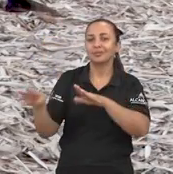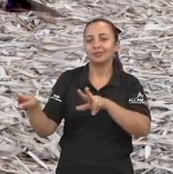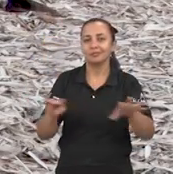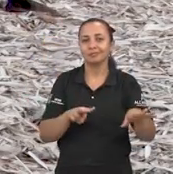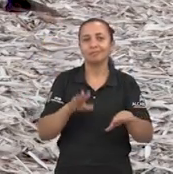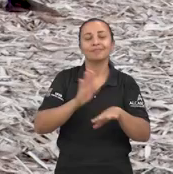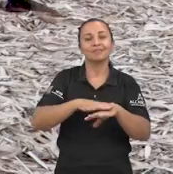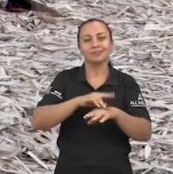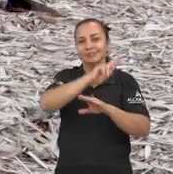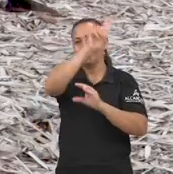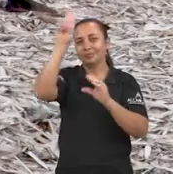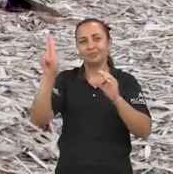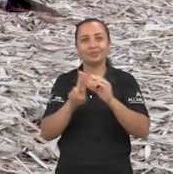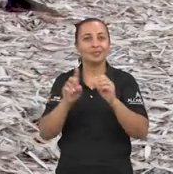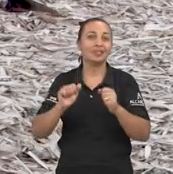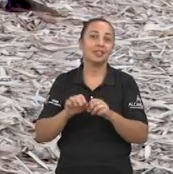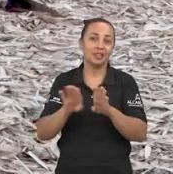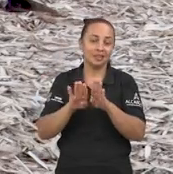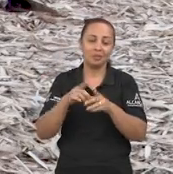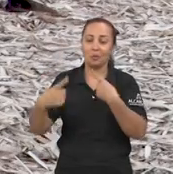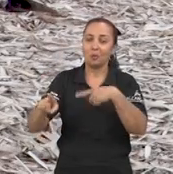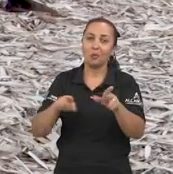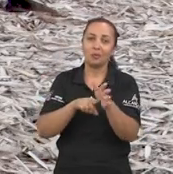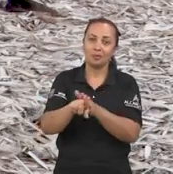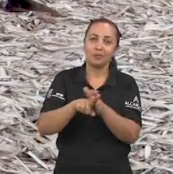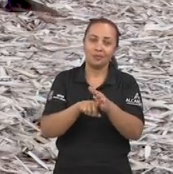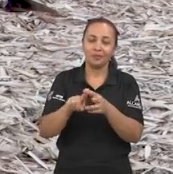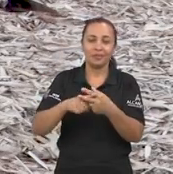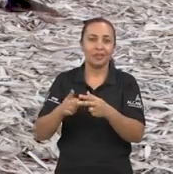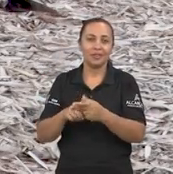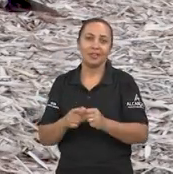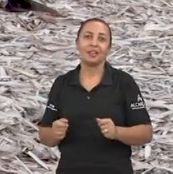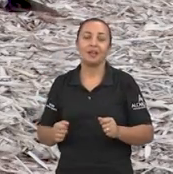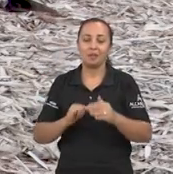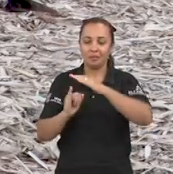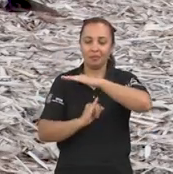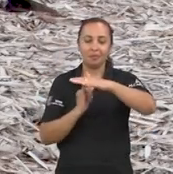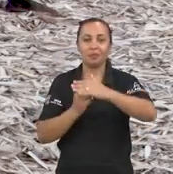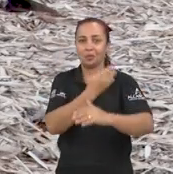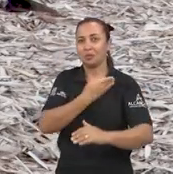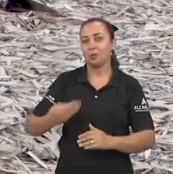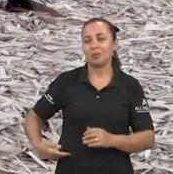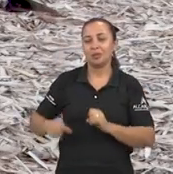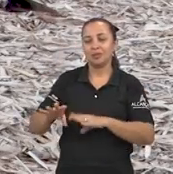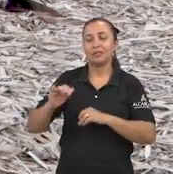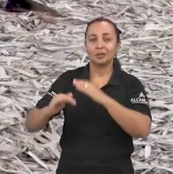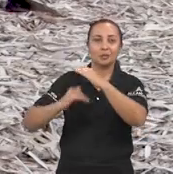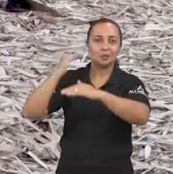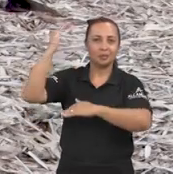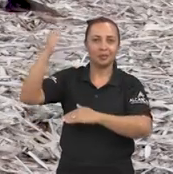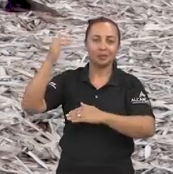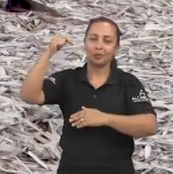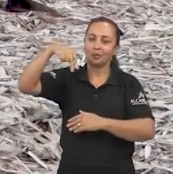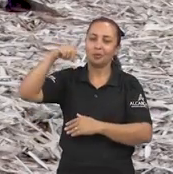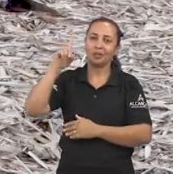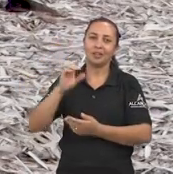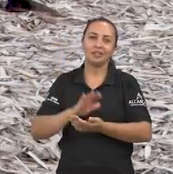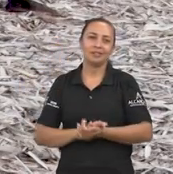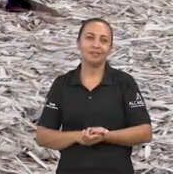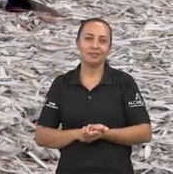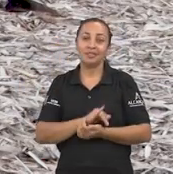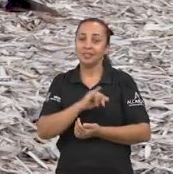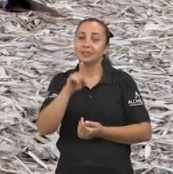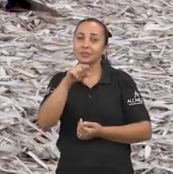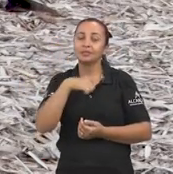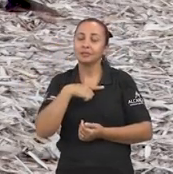na próxima semana com mais um aniverse encia e outras pesquisas científicas produzidas pelas instituições públicas de ensino superior do